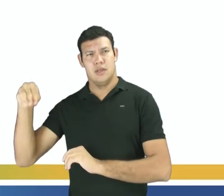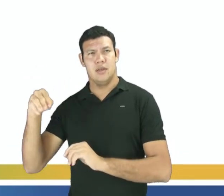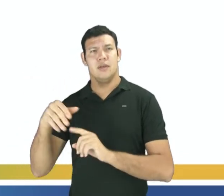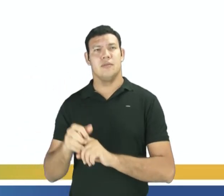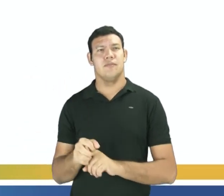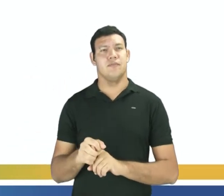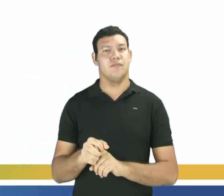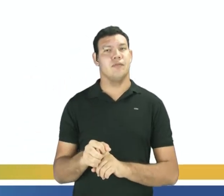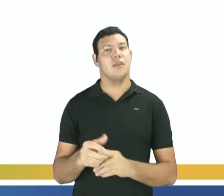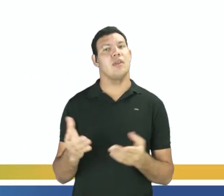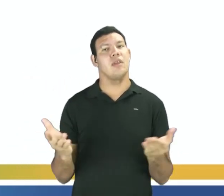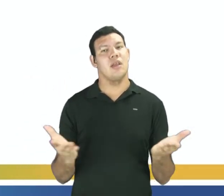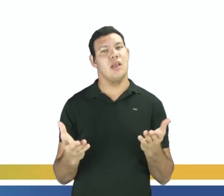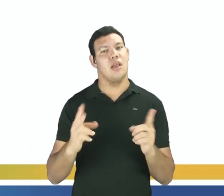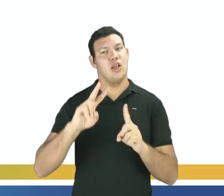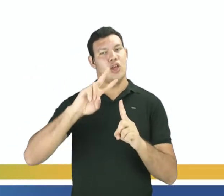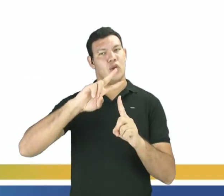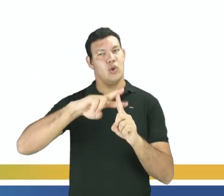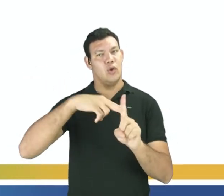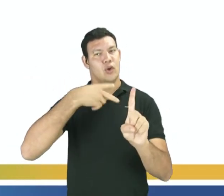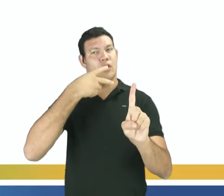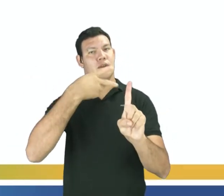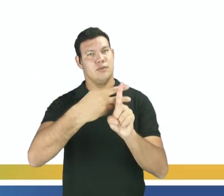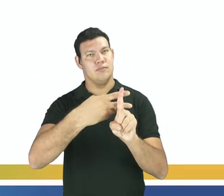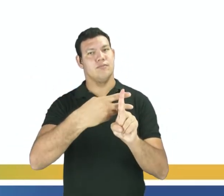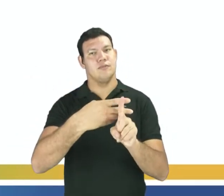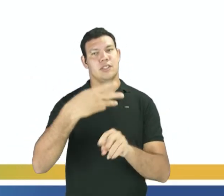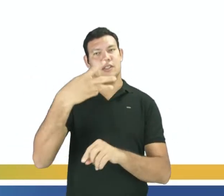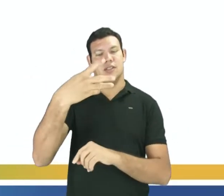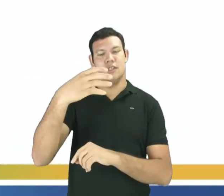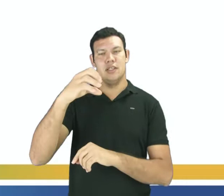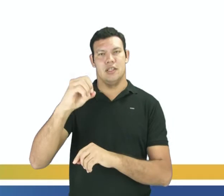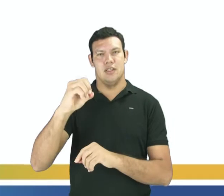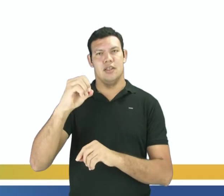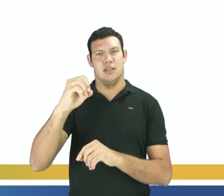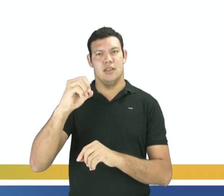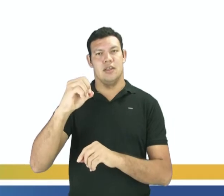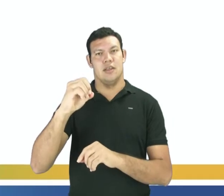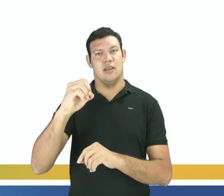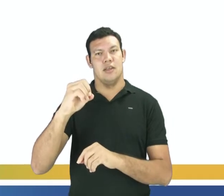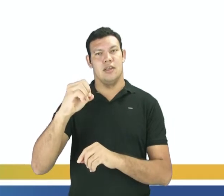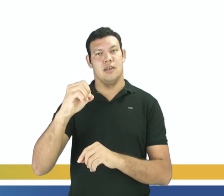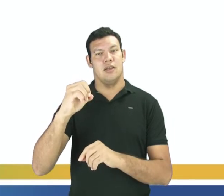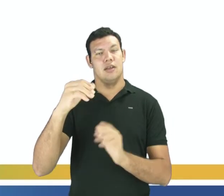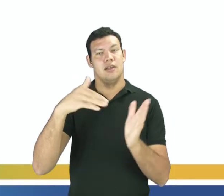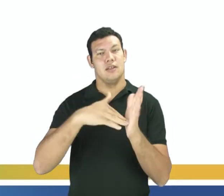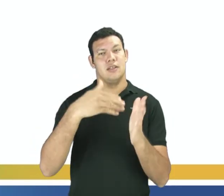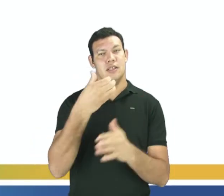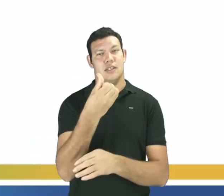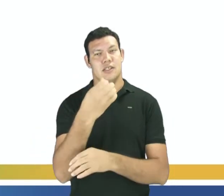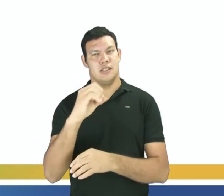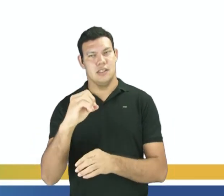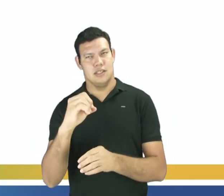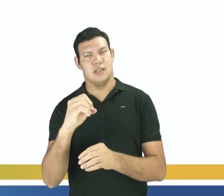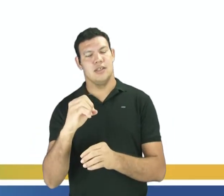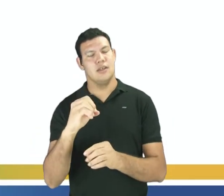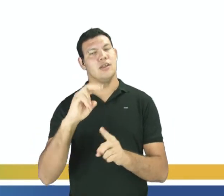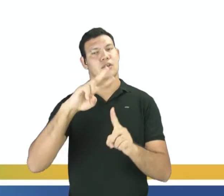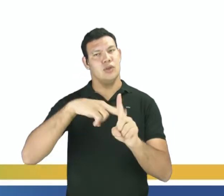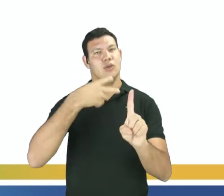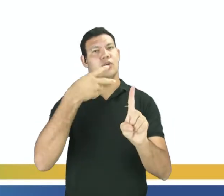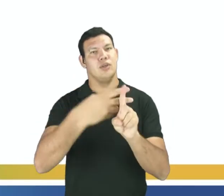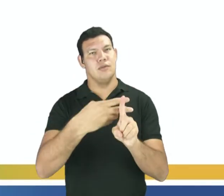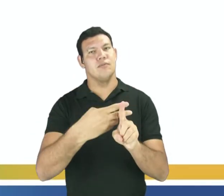dobrou, correto? Veja, de 30 para 60, dobrou a quantidade. Logo em seguida, a distância também que